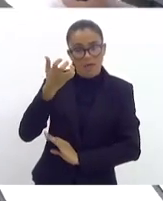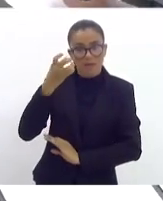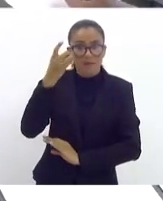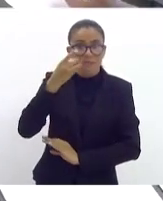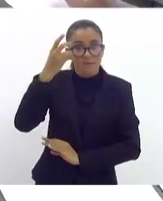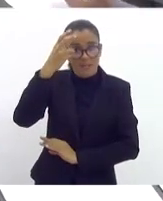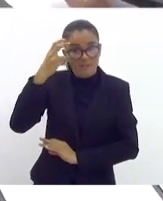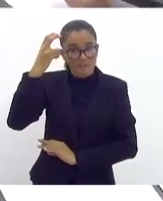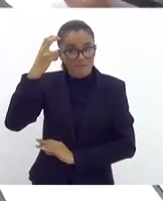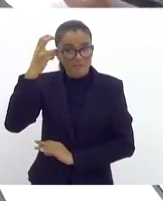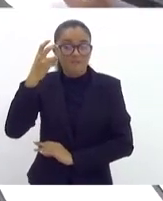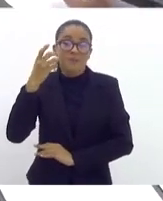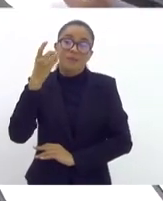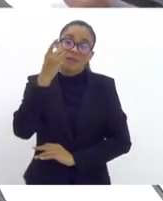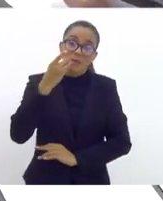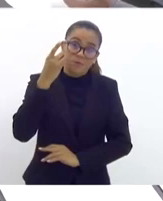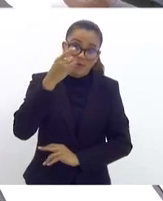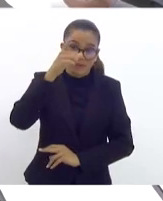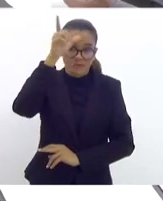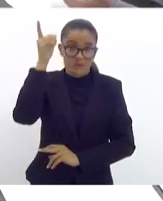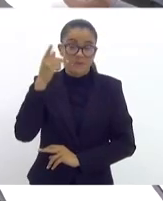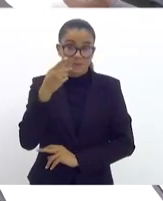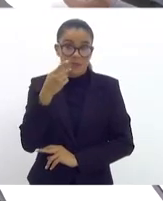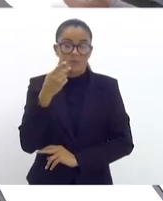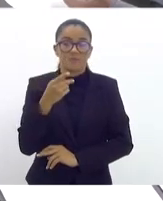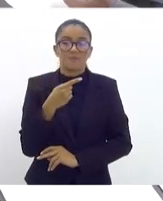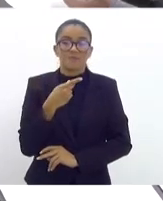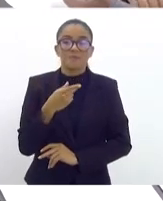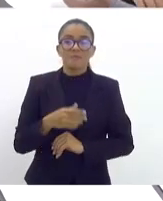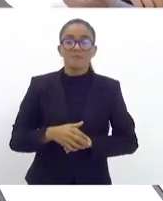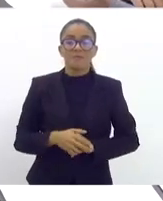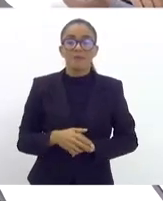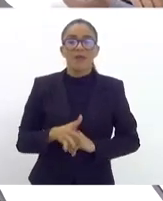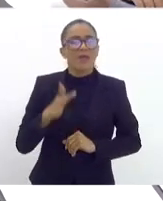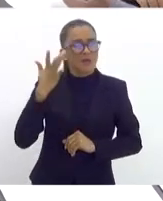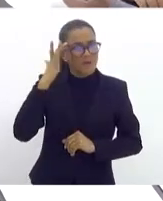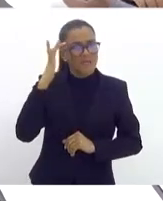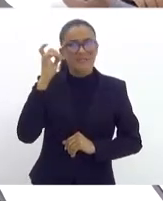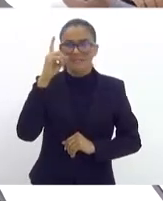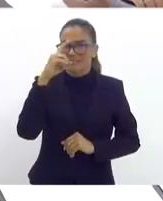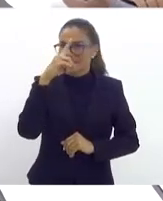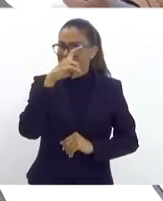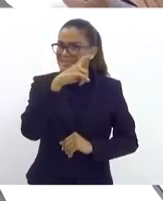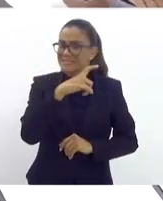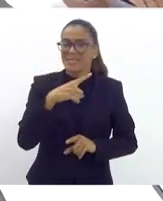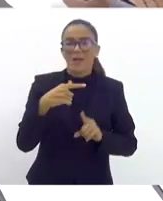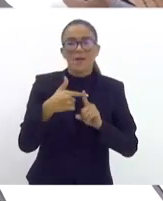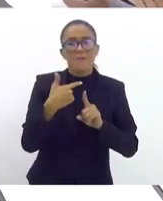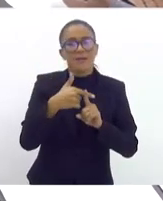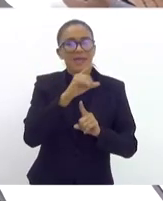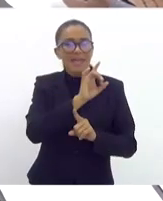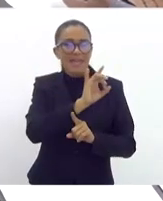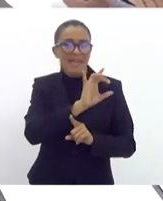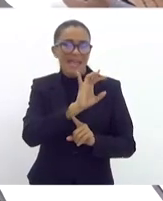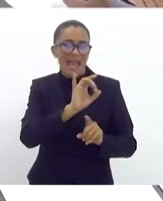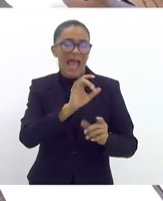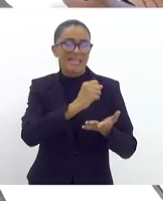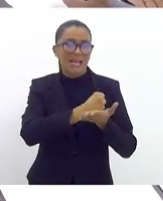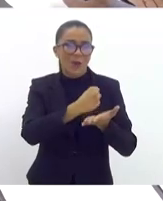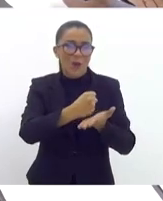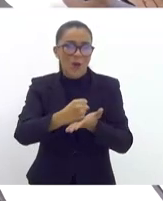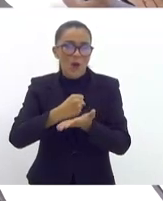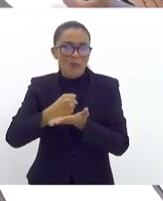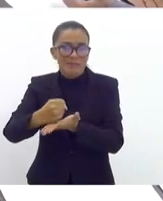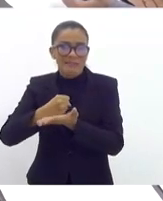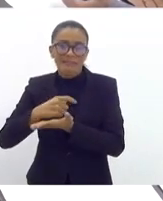eu acho o deputado dificílimo porque cada concessão tem